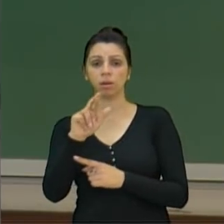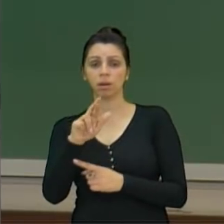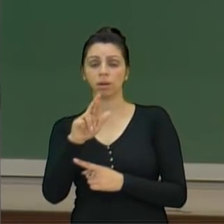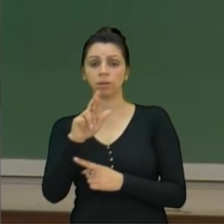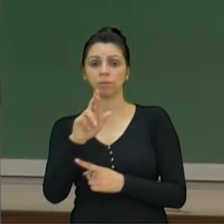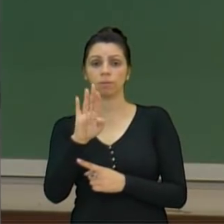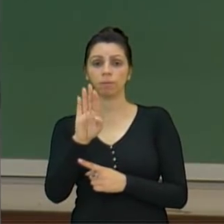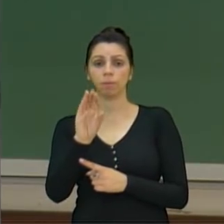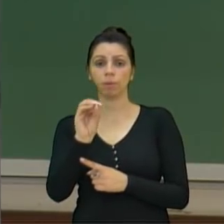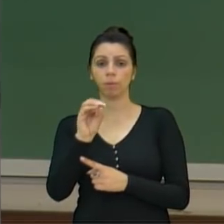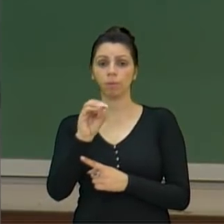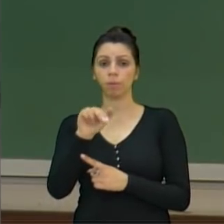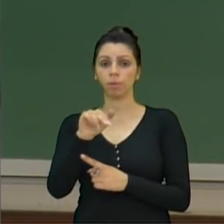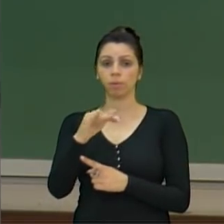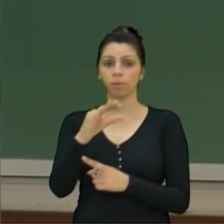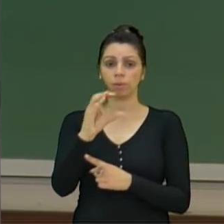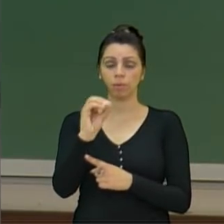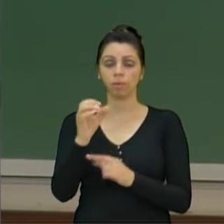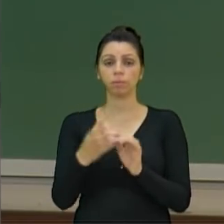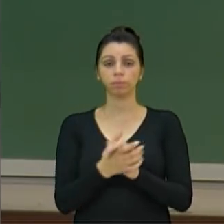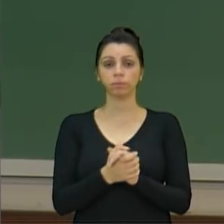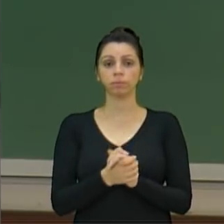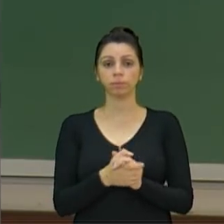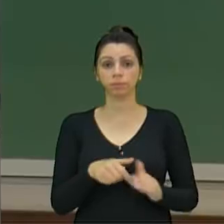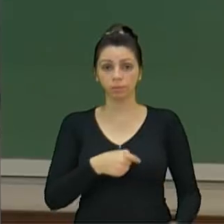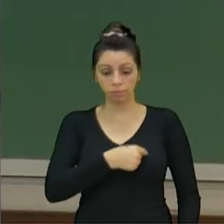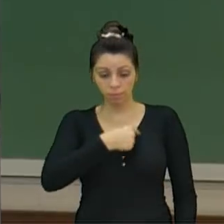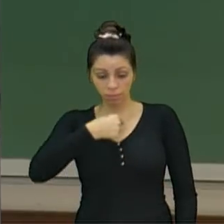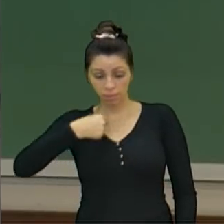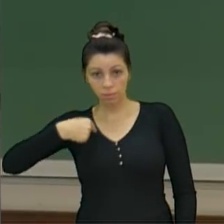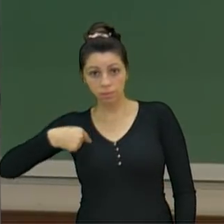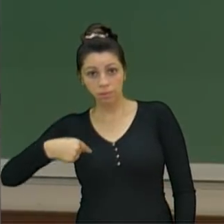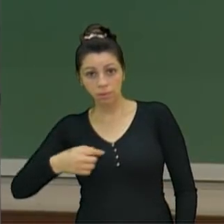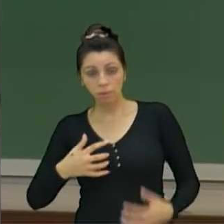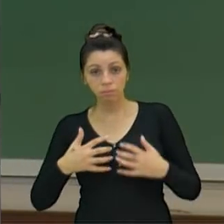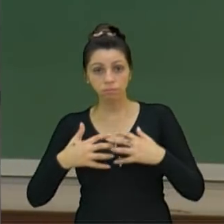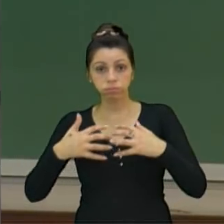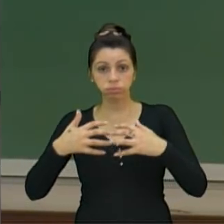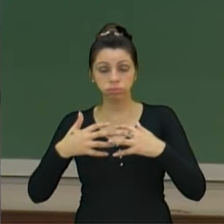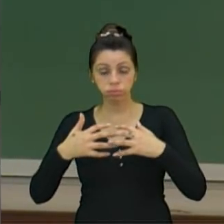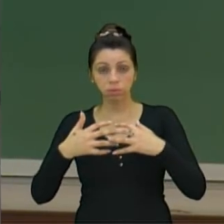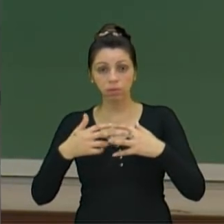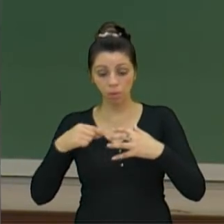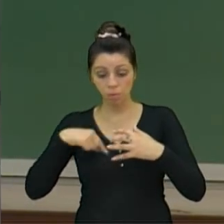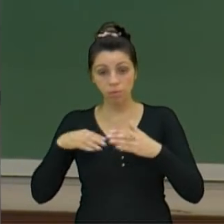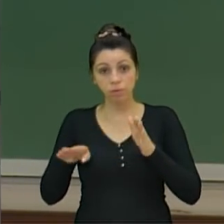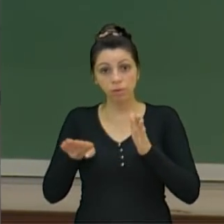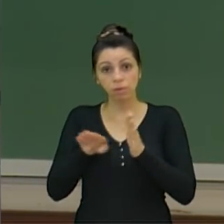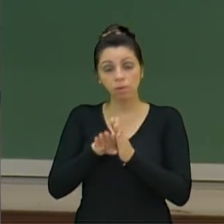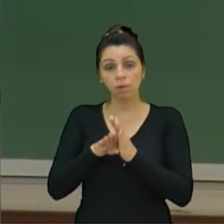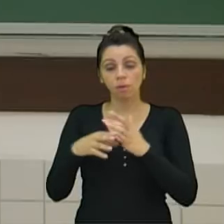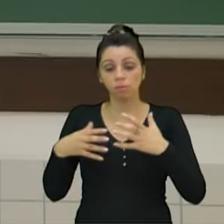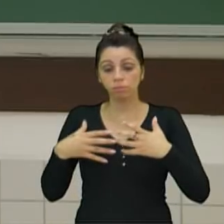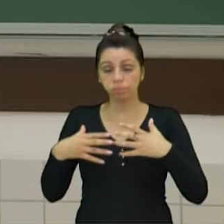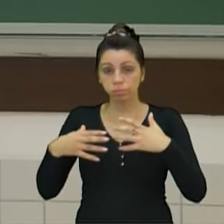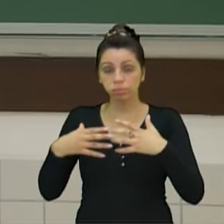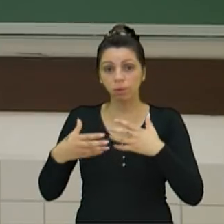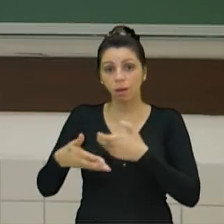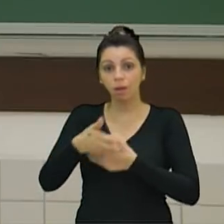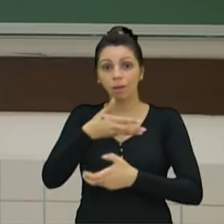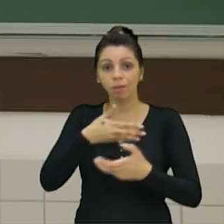eliminar esse gás carbônico. Então, esse sangue vai lá para os pulmões. Chegando lá, ele vai se enriquecer